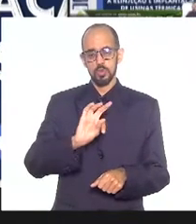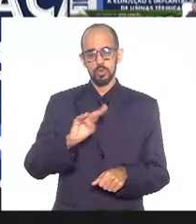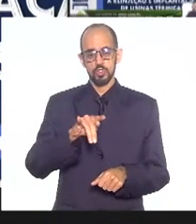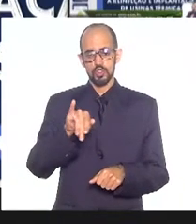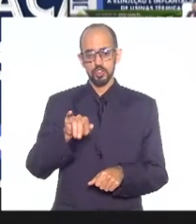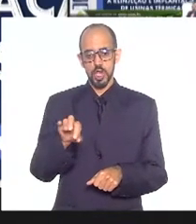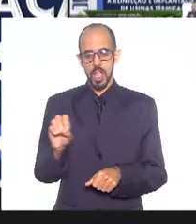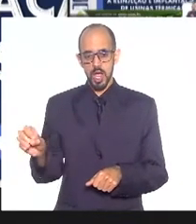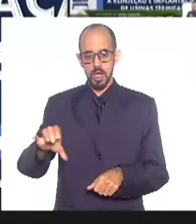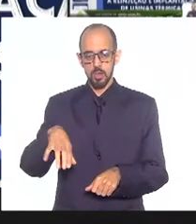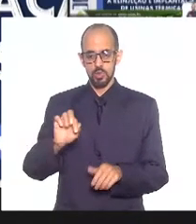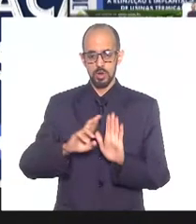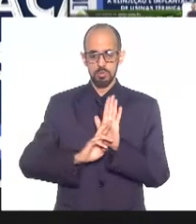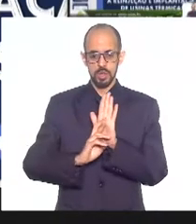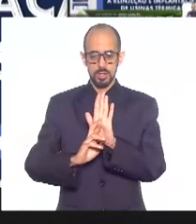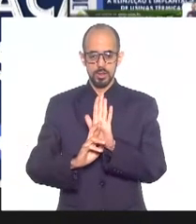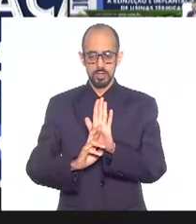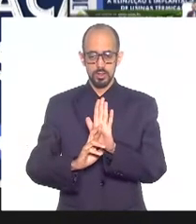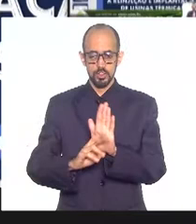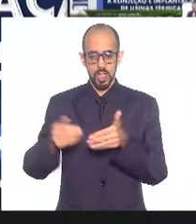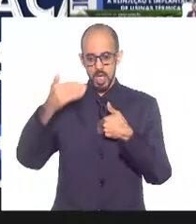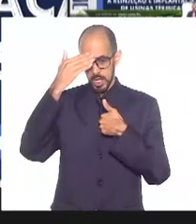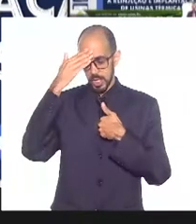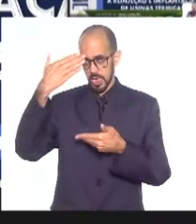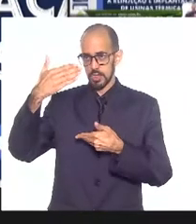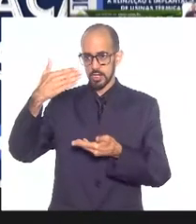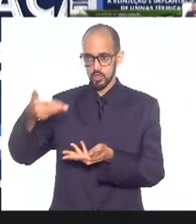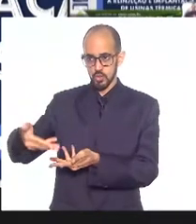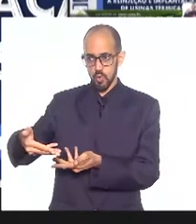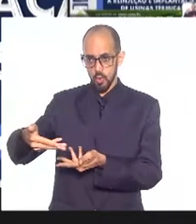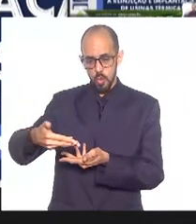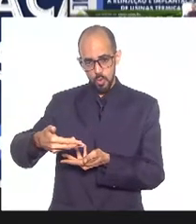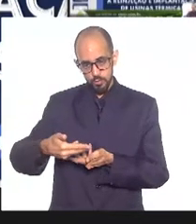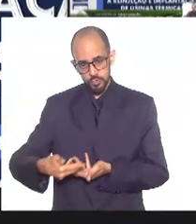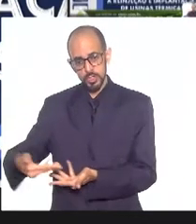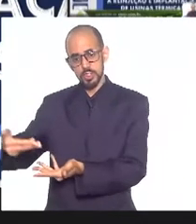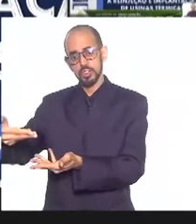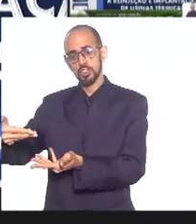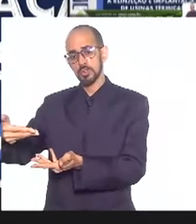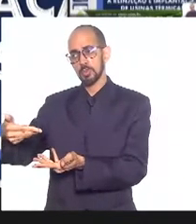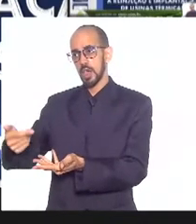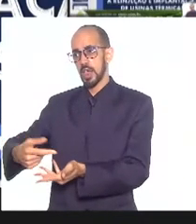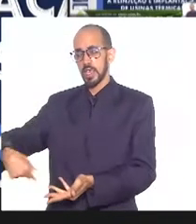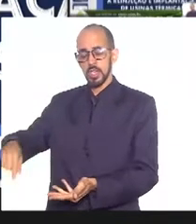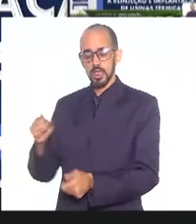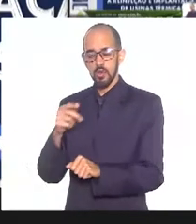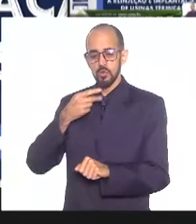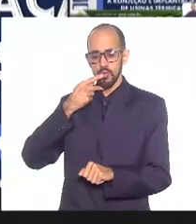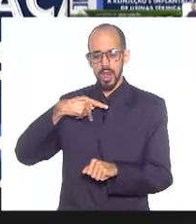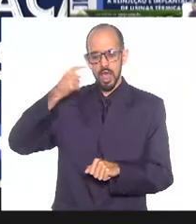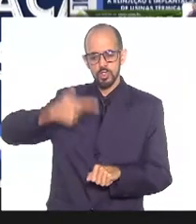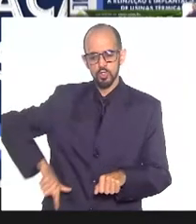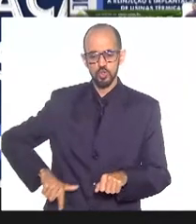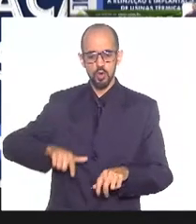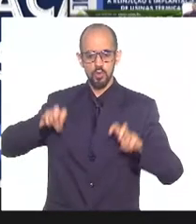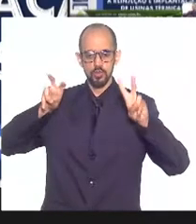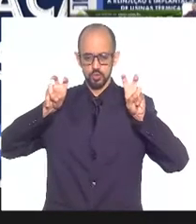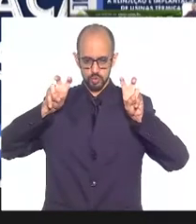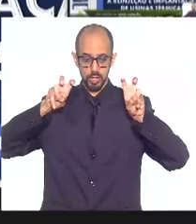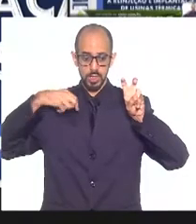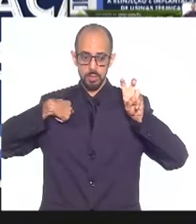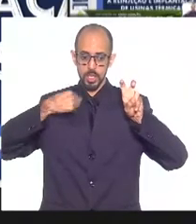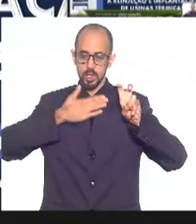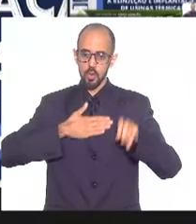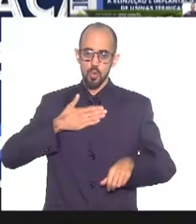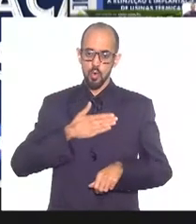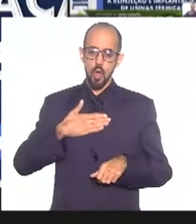da ANP. Agradeço o convite para eu revisitar um tema que é um tema que eu gosto muito, até que